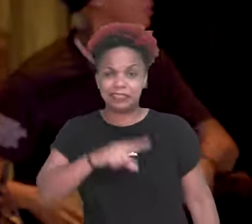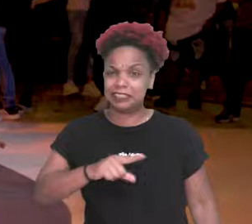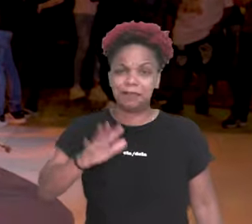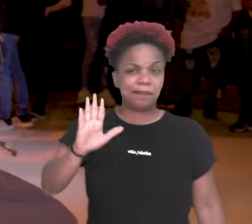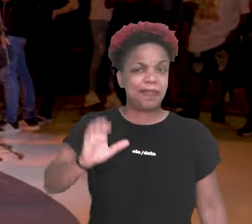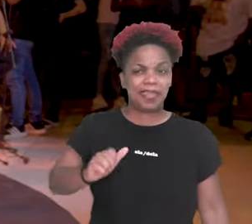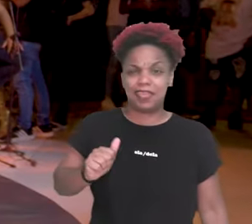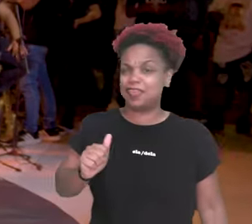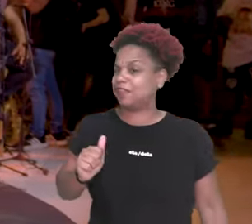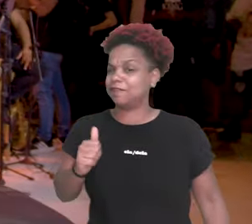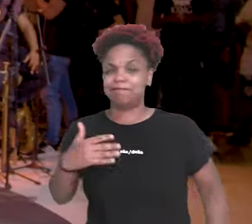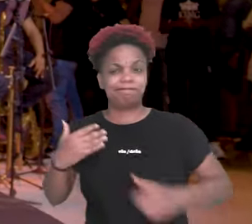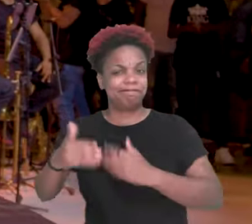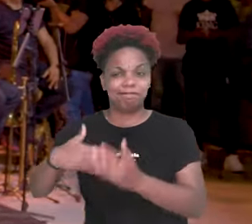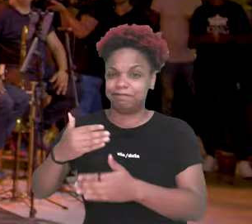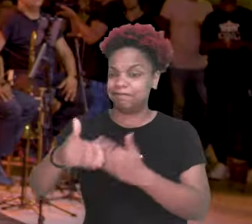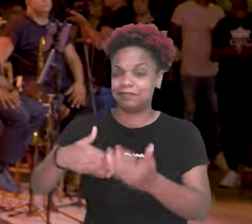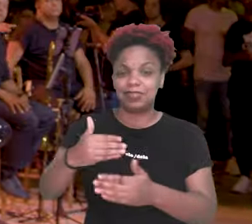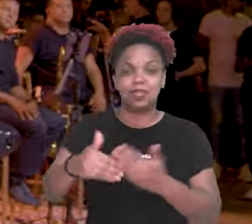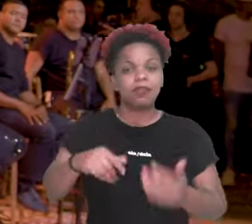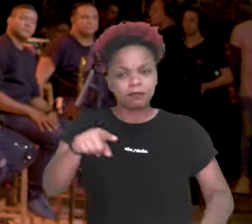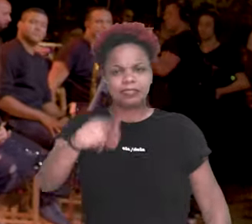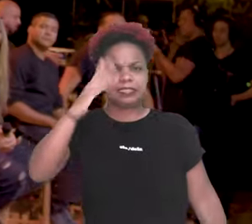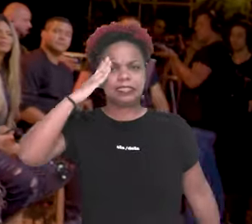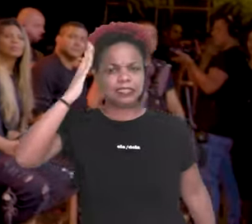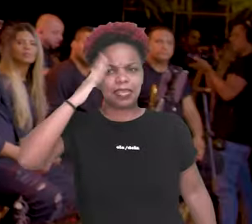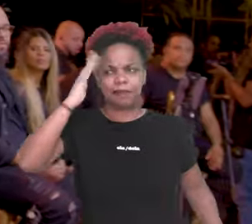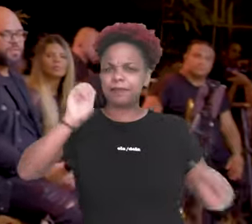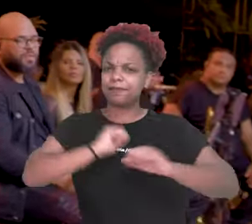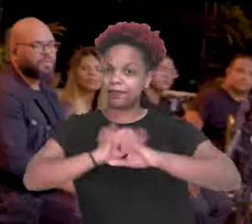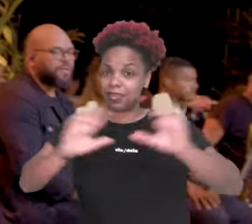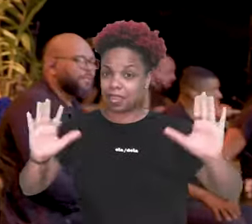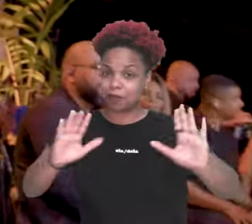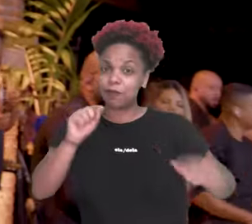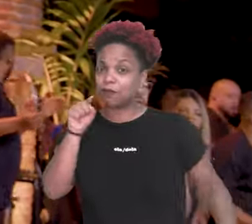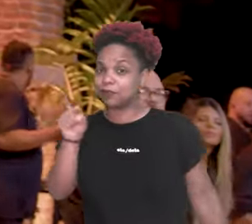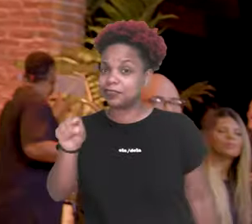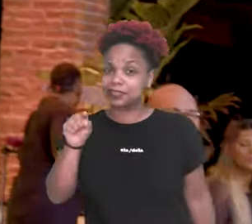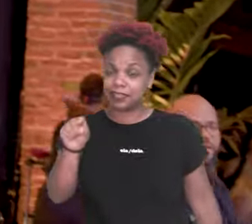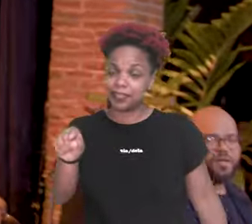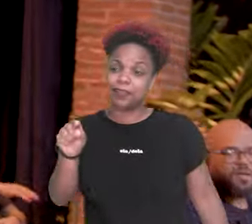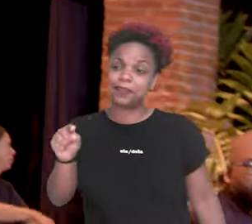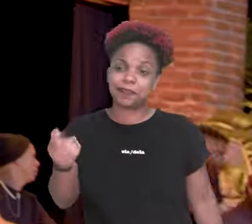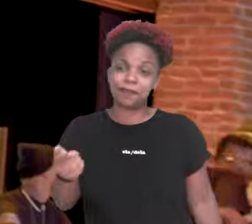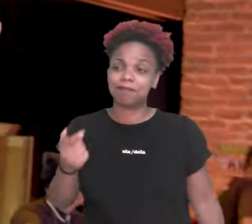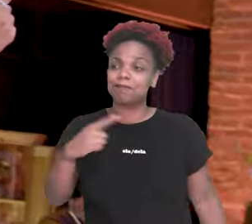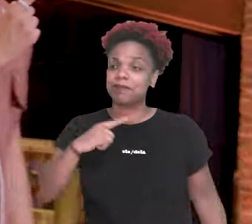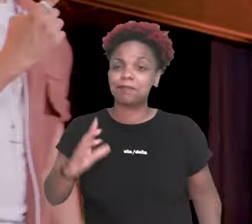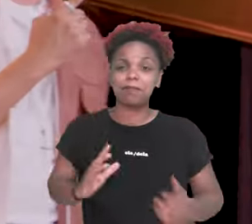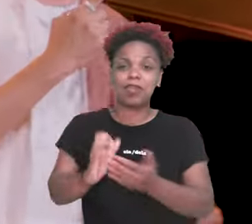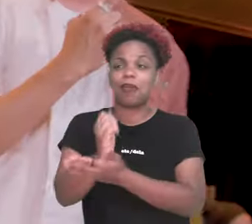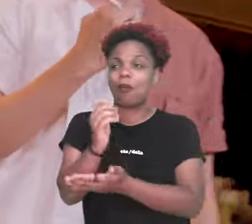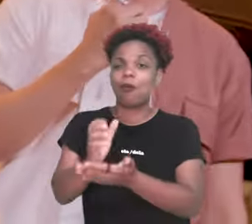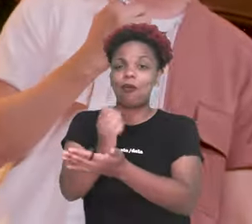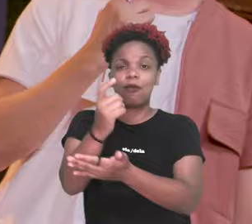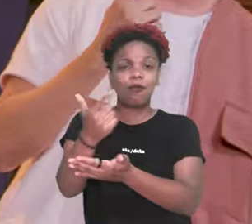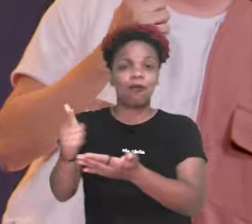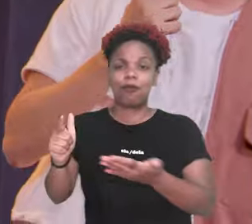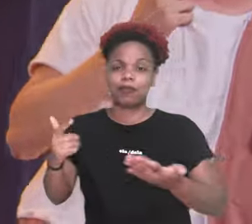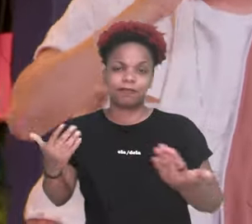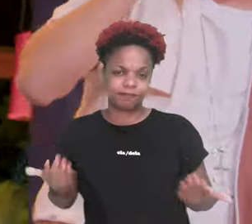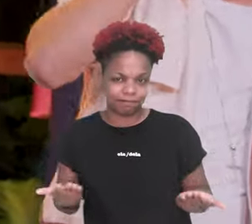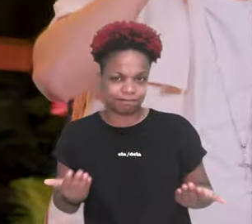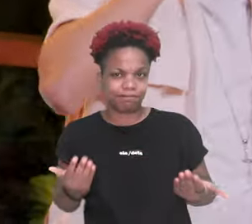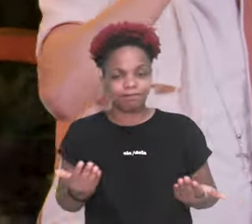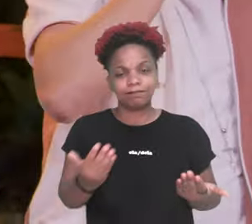levar a lugar nenhum. Você sabe bem que pra você ele é mais um. Com você está